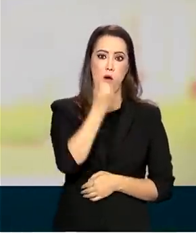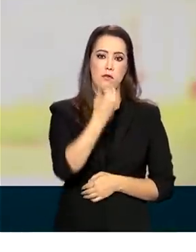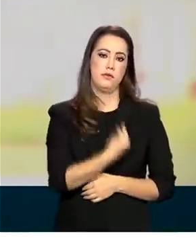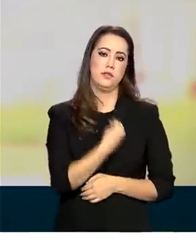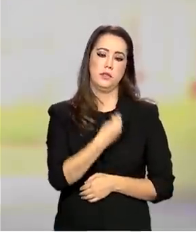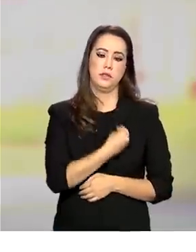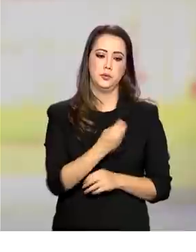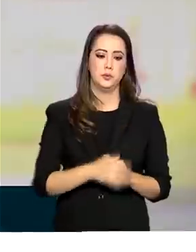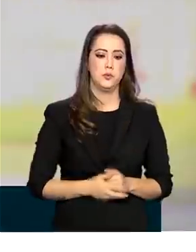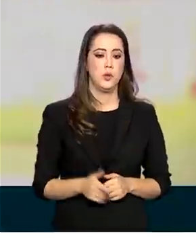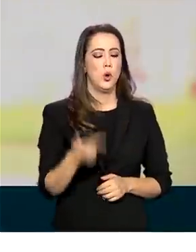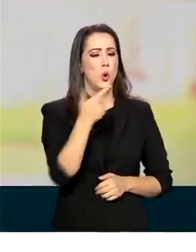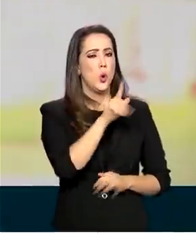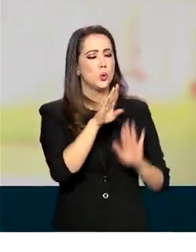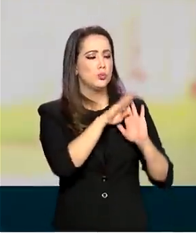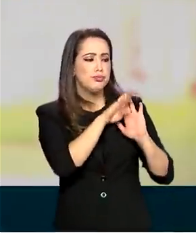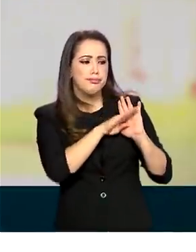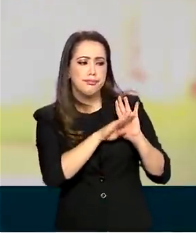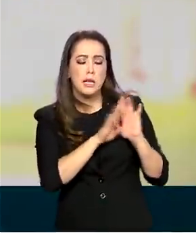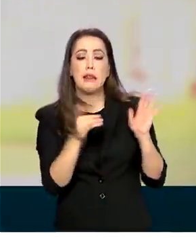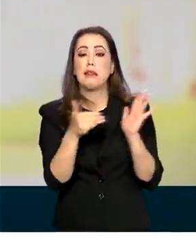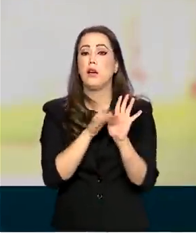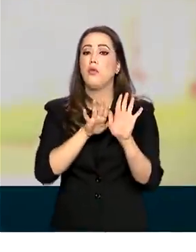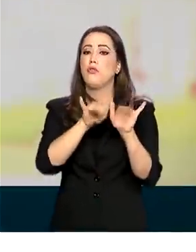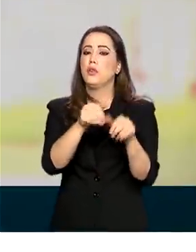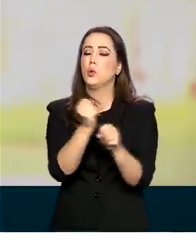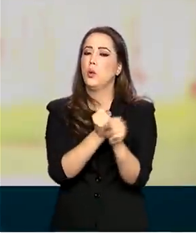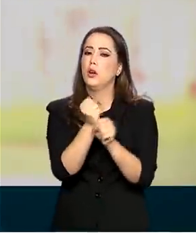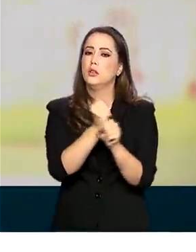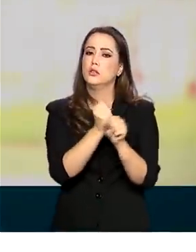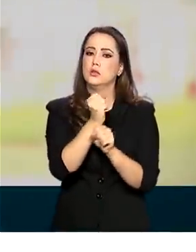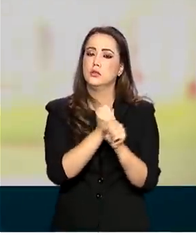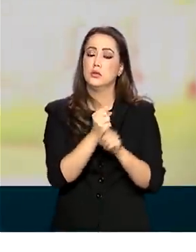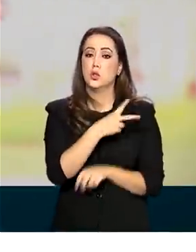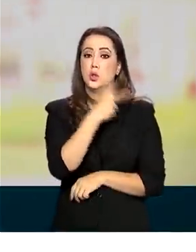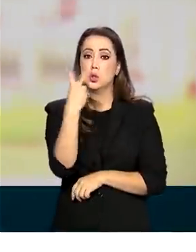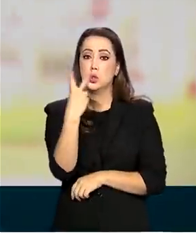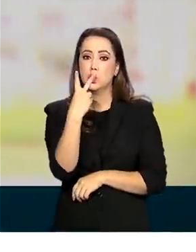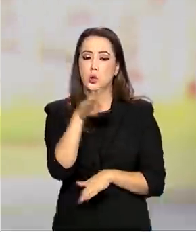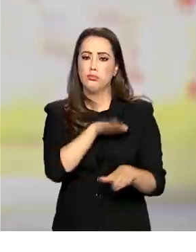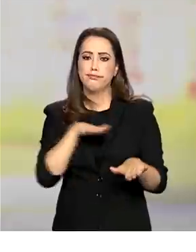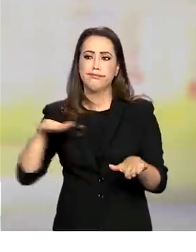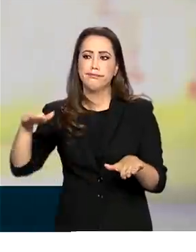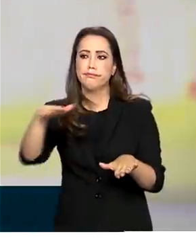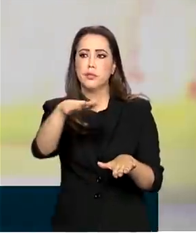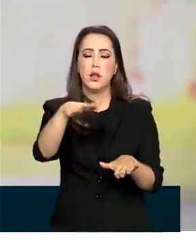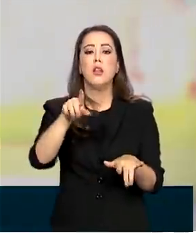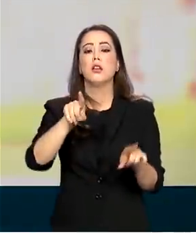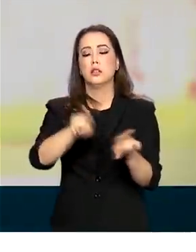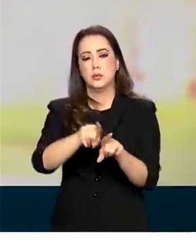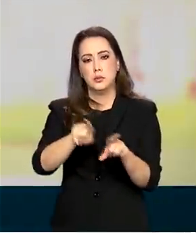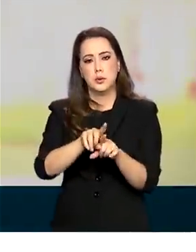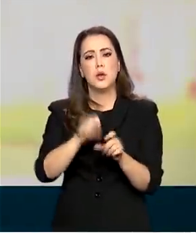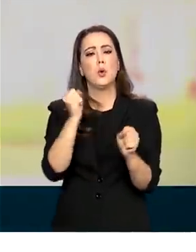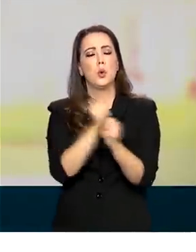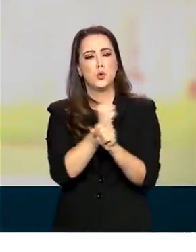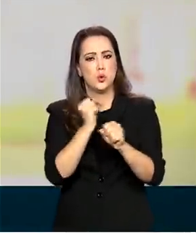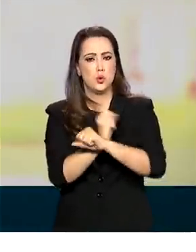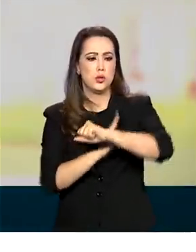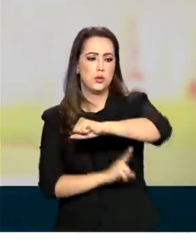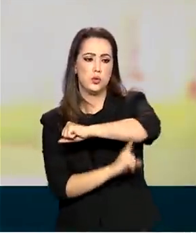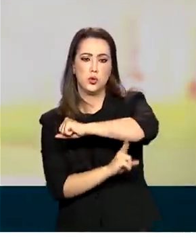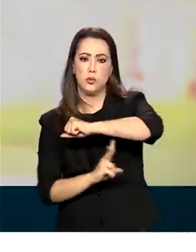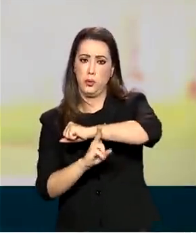também devem ser concluídas até o fim do ano. Na lista, mais dois contornos rodoviários e a construção de pontes de